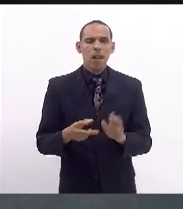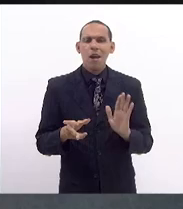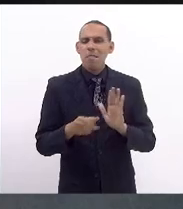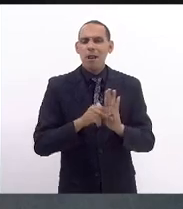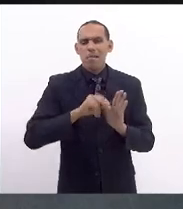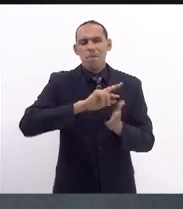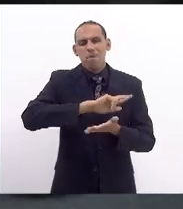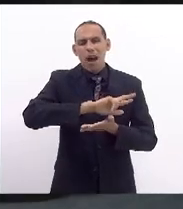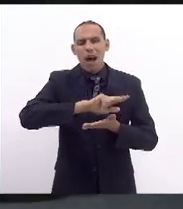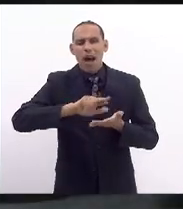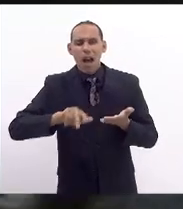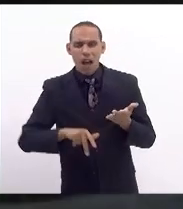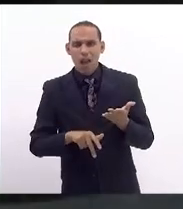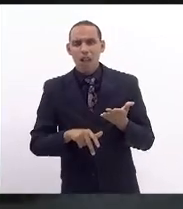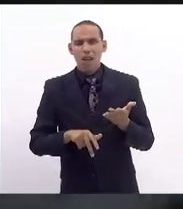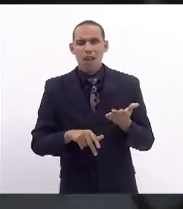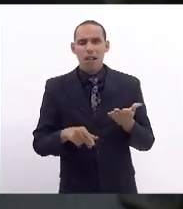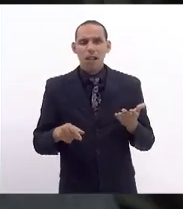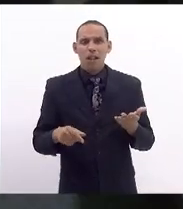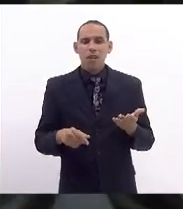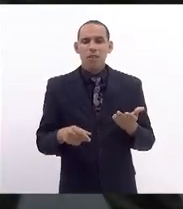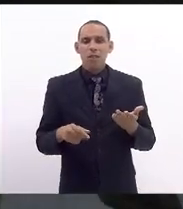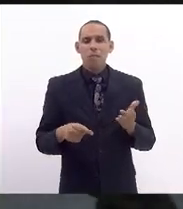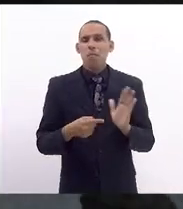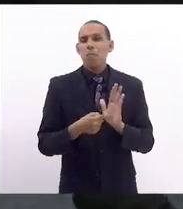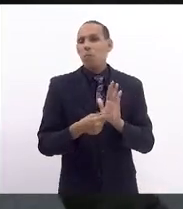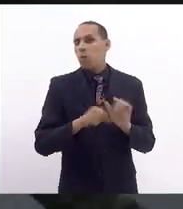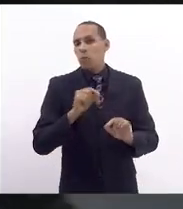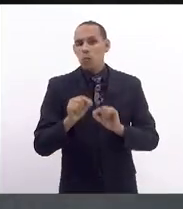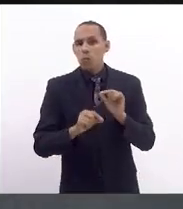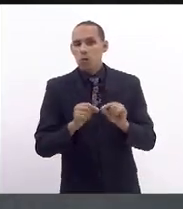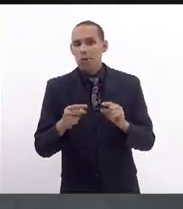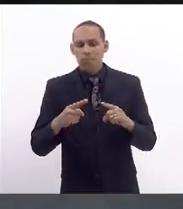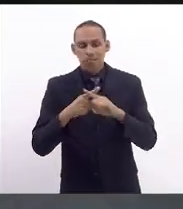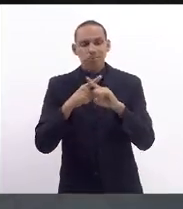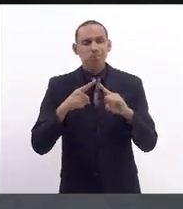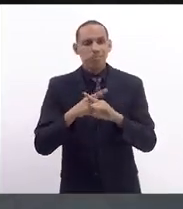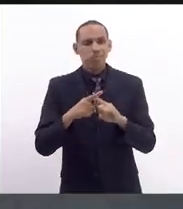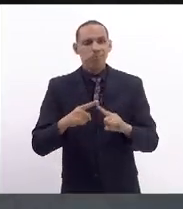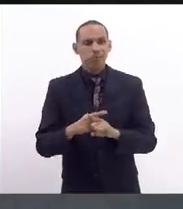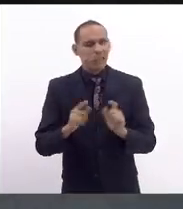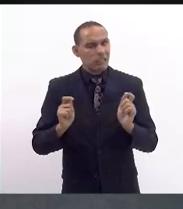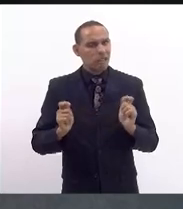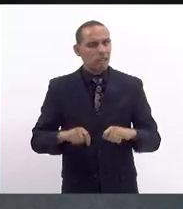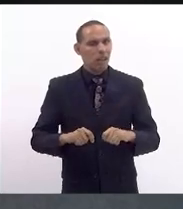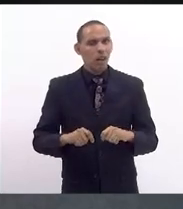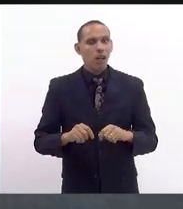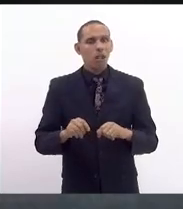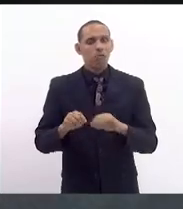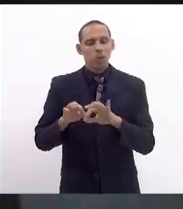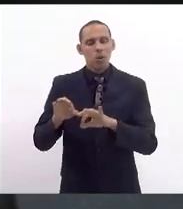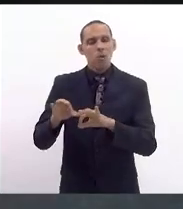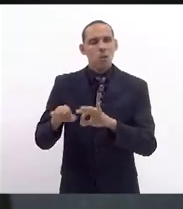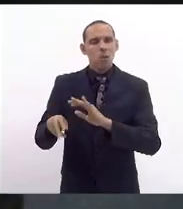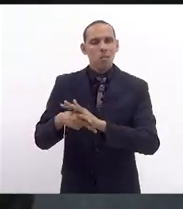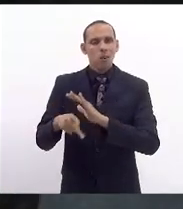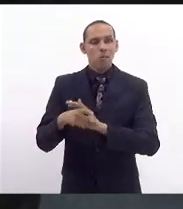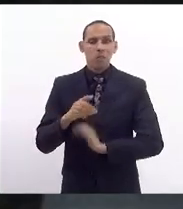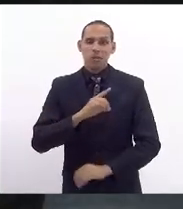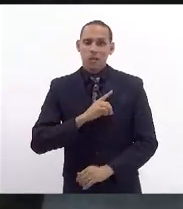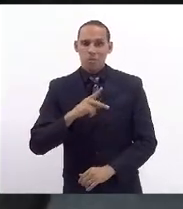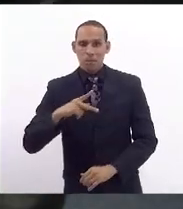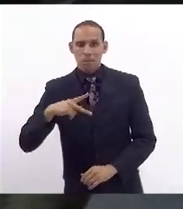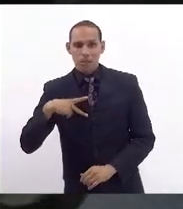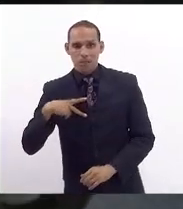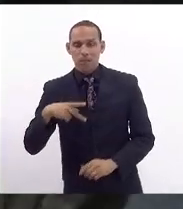emendas abordaram possíveis conflitos de controle entre o